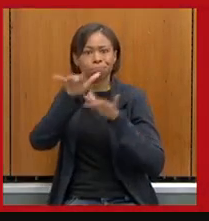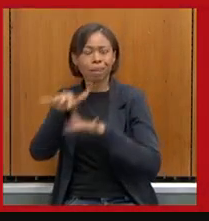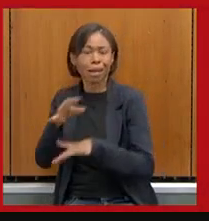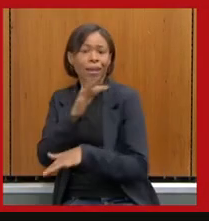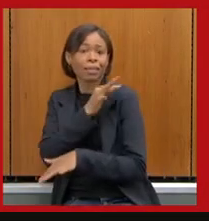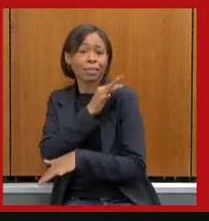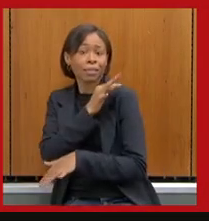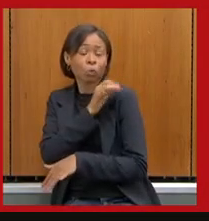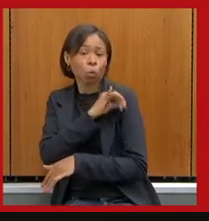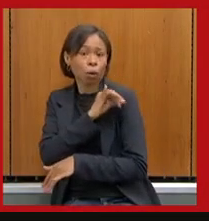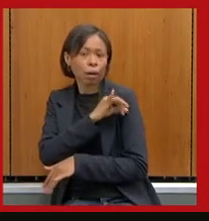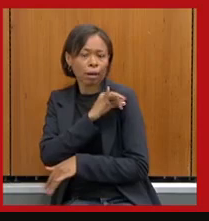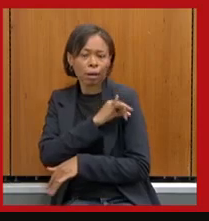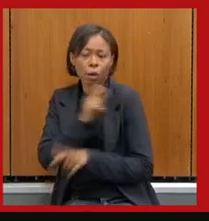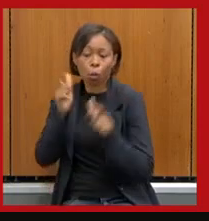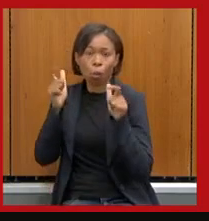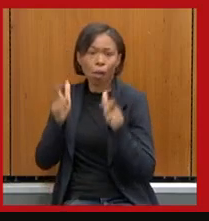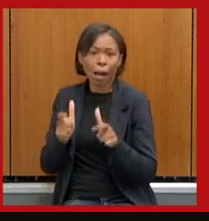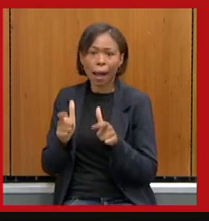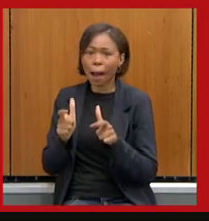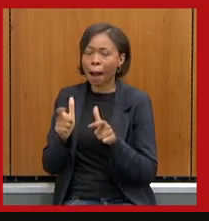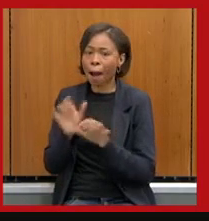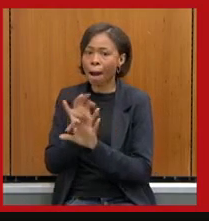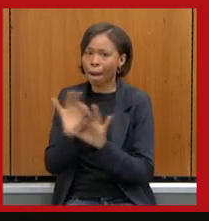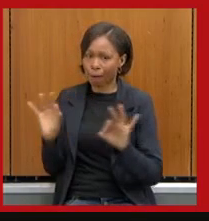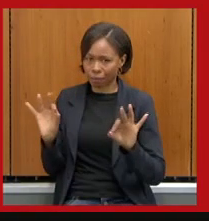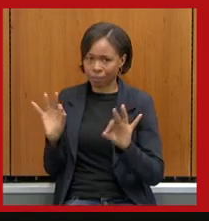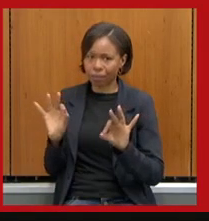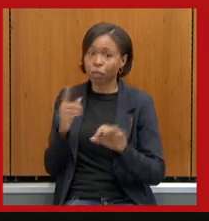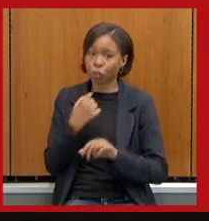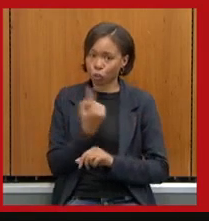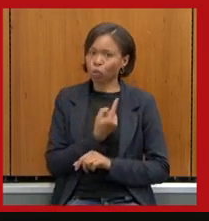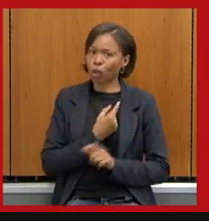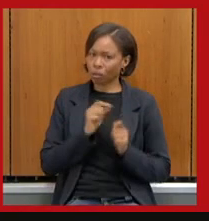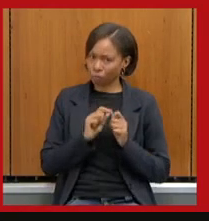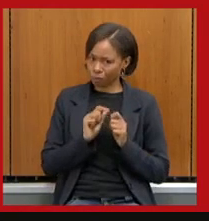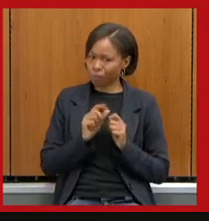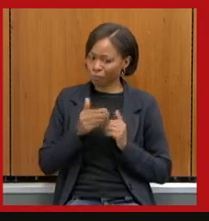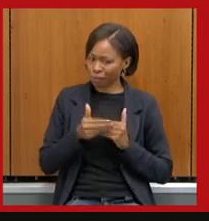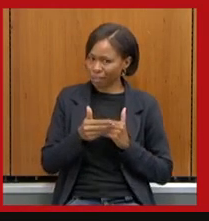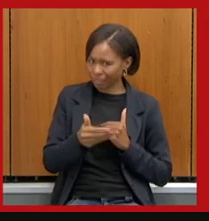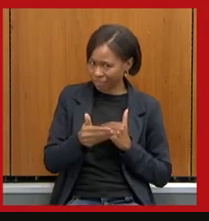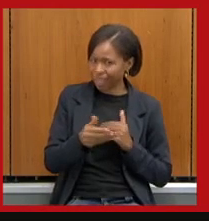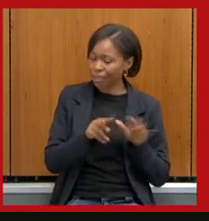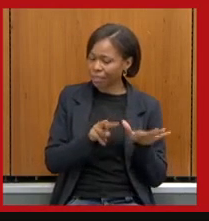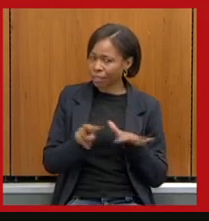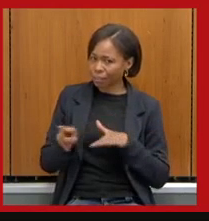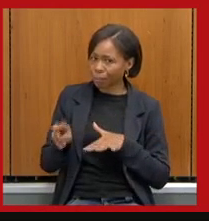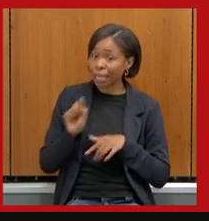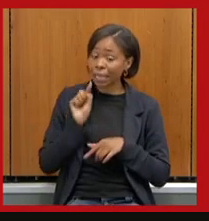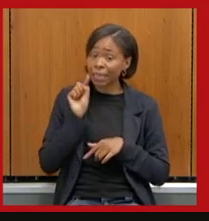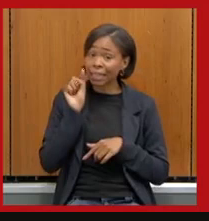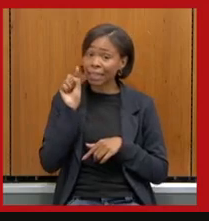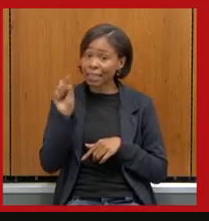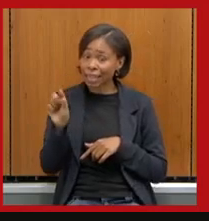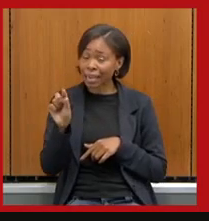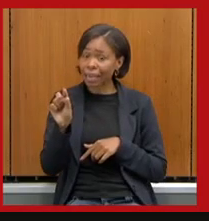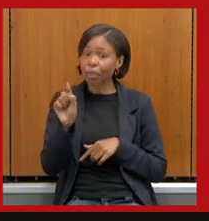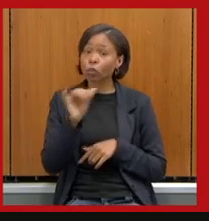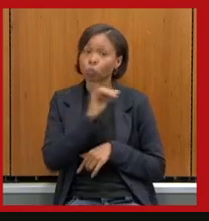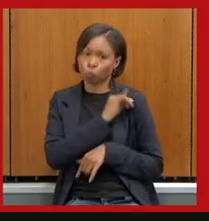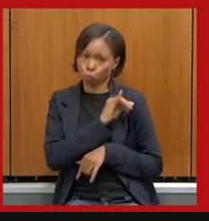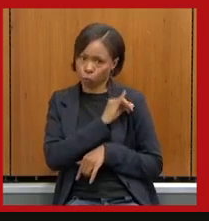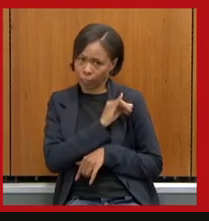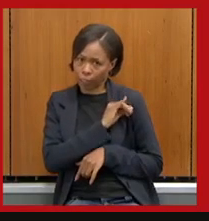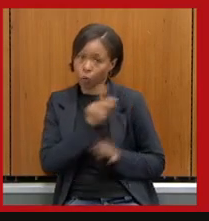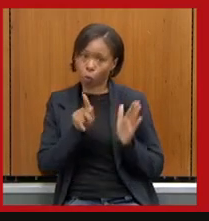estratégico, então nós faremos agora a semana de Minas no Rio de Janeiro, depois, o Rio de Janeiro vai fazer a semana de Minas aqui,